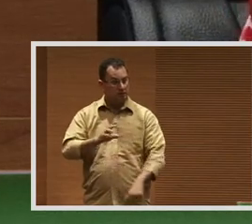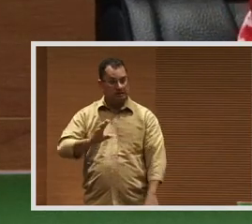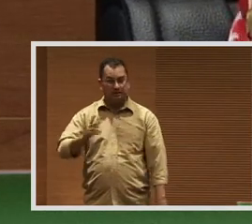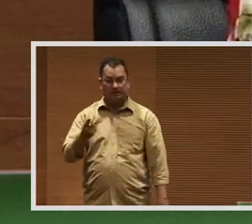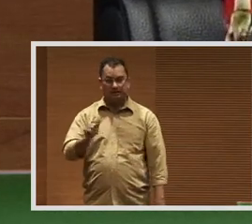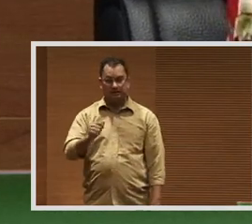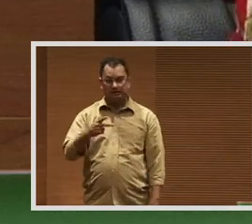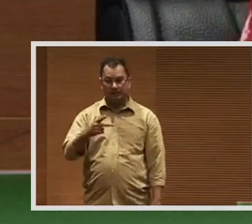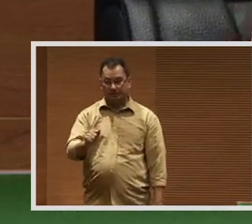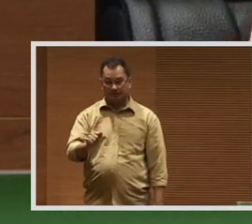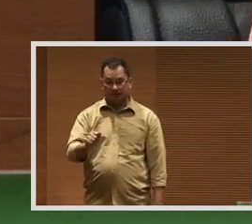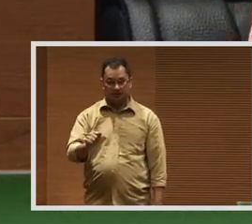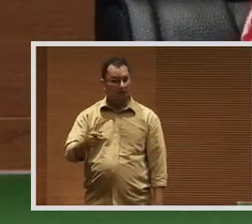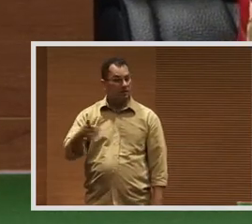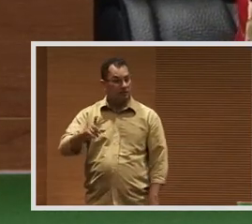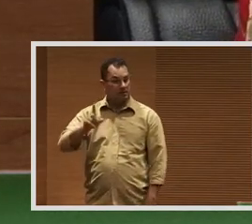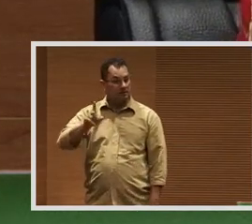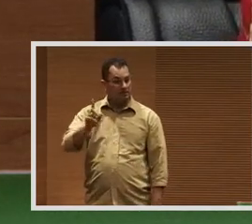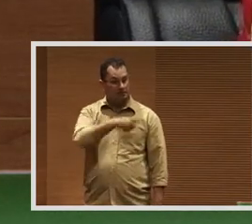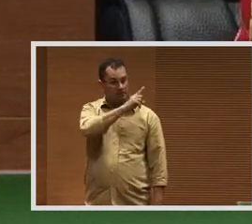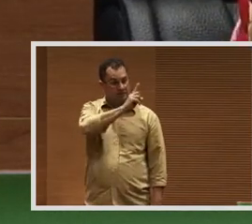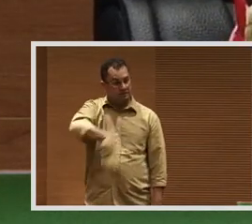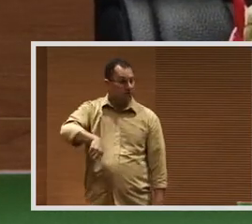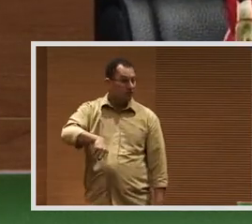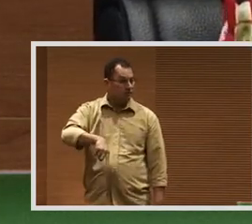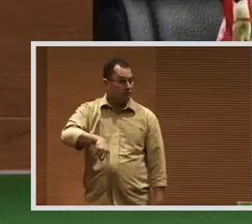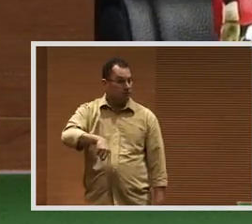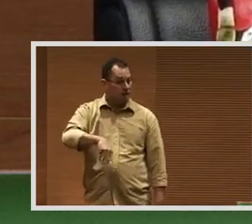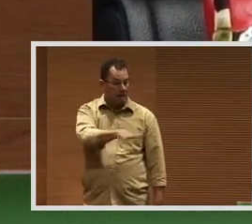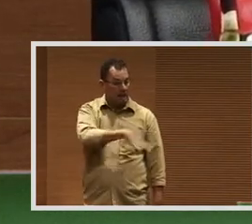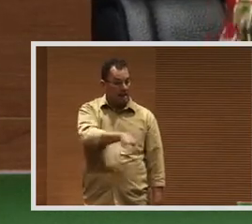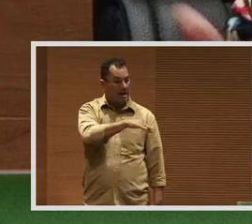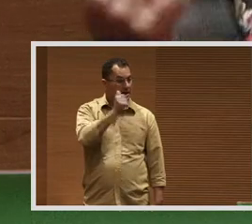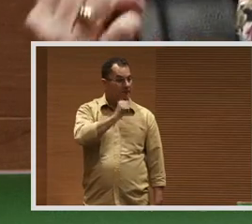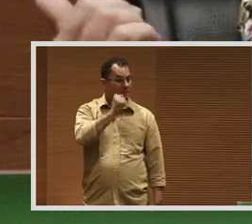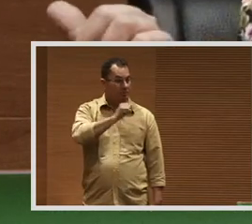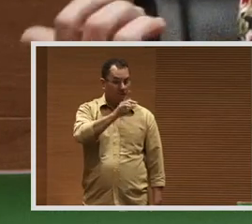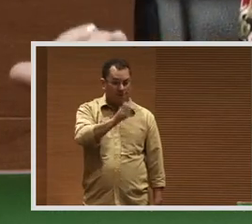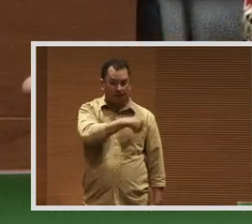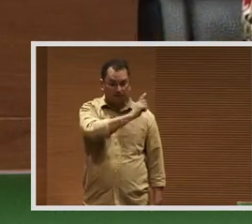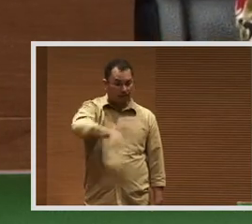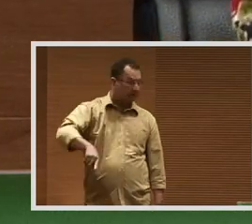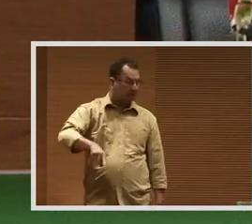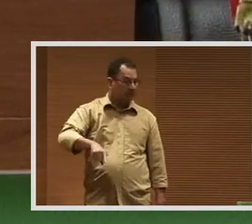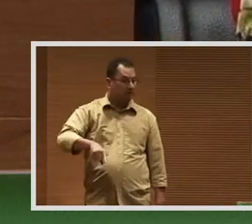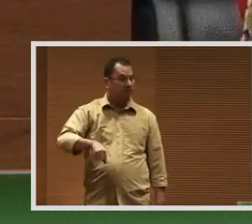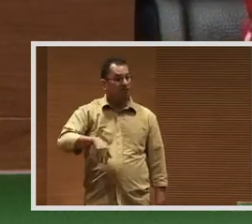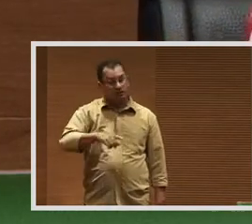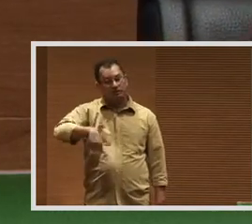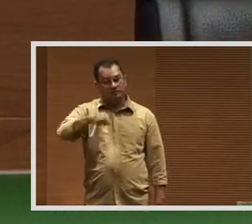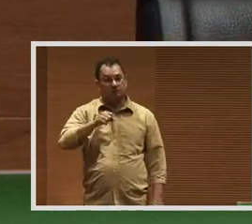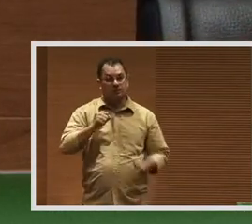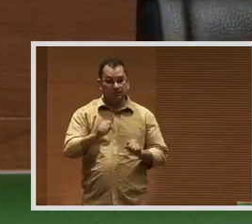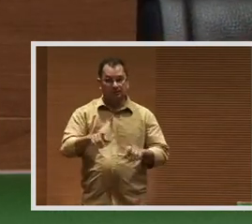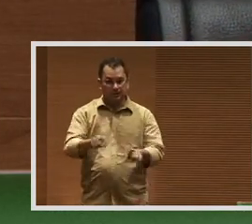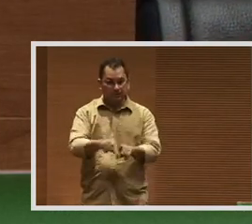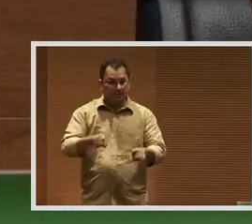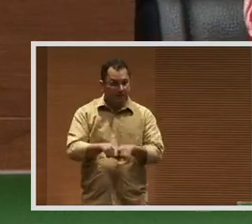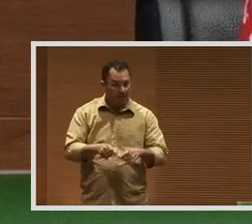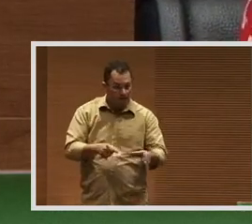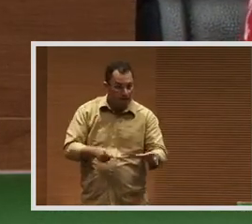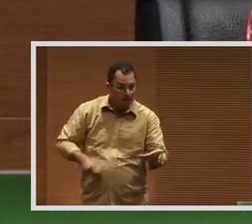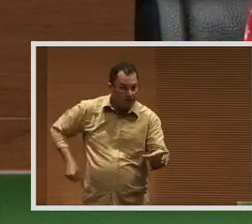ato está extinto o departamento feminino, né? Acaba, porque aí a gente pode jogar bilhar também, né? Porque senão a gente tinha que ficar